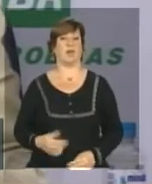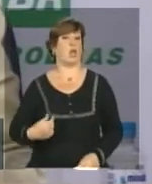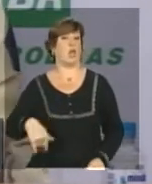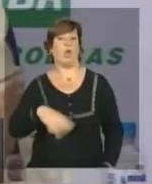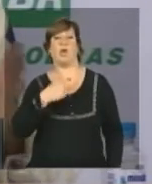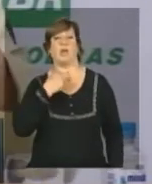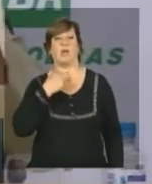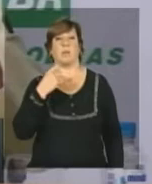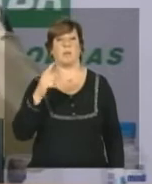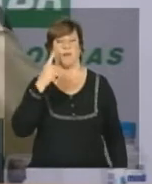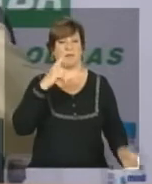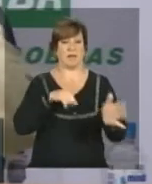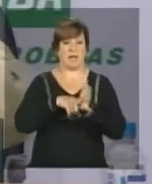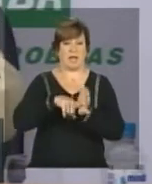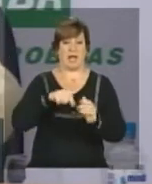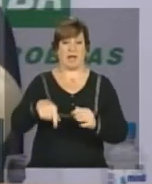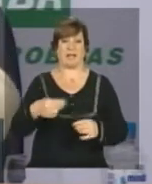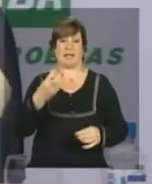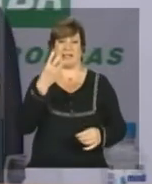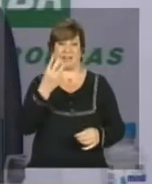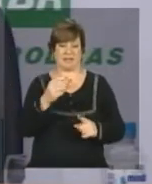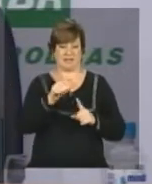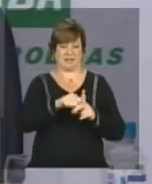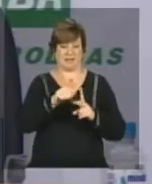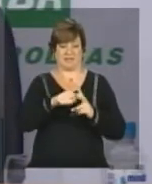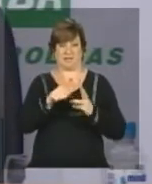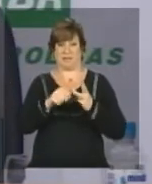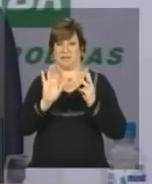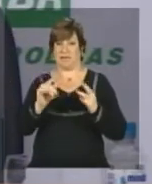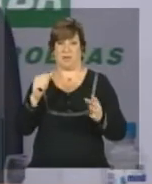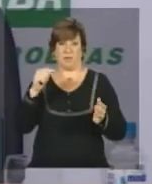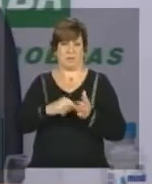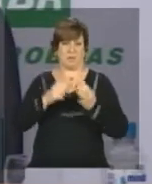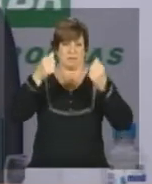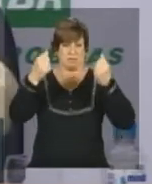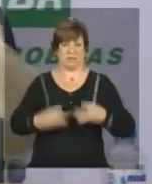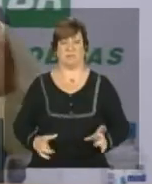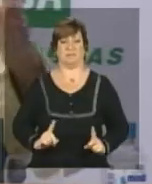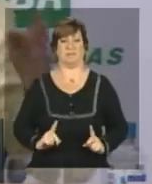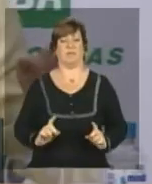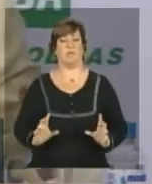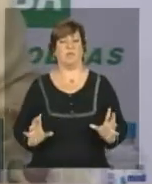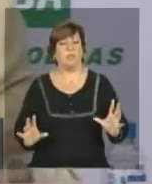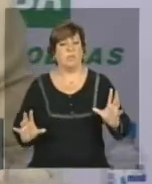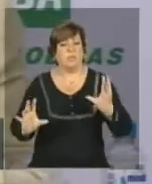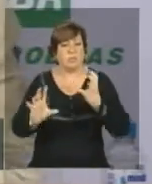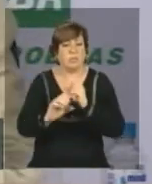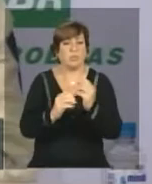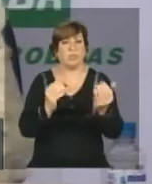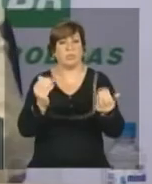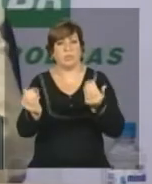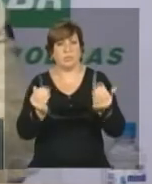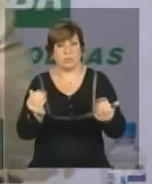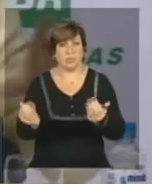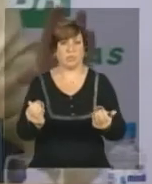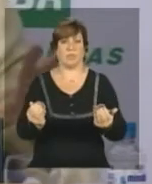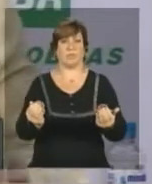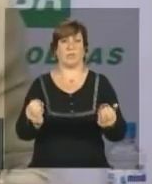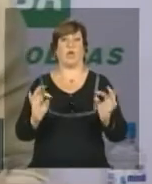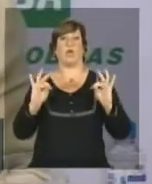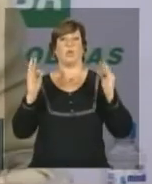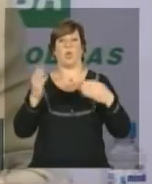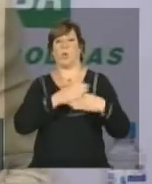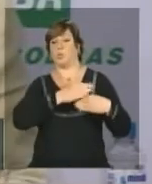não podemos analisar esse trimestre pontualmente. Analisamos o conjunto, todo o ano